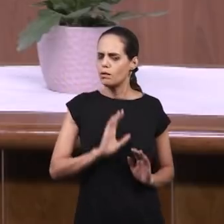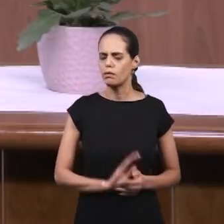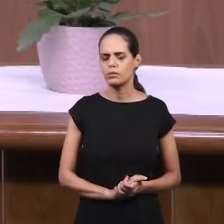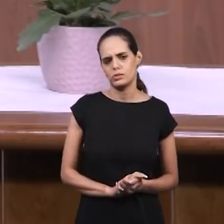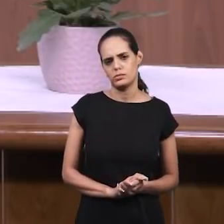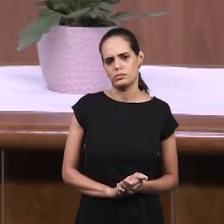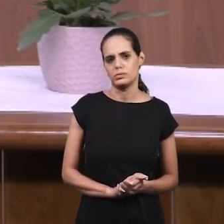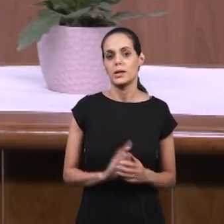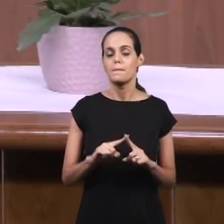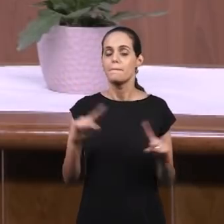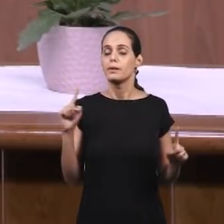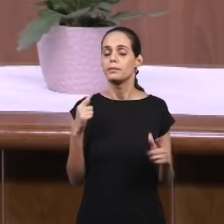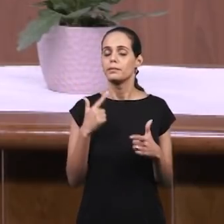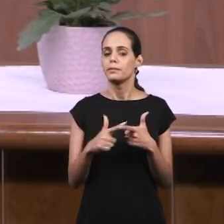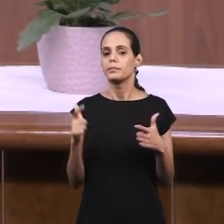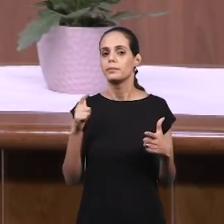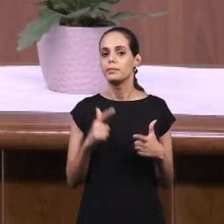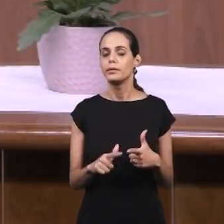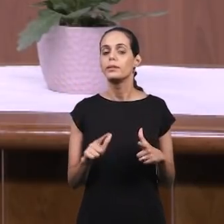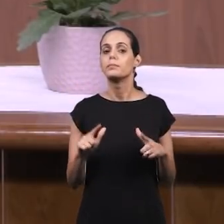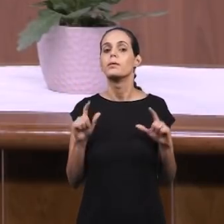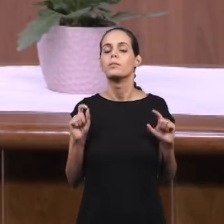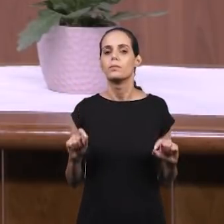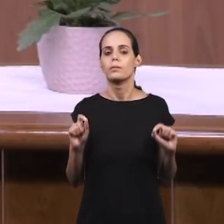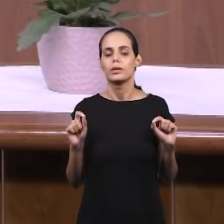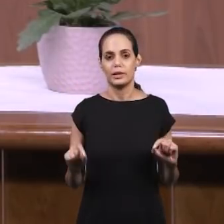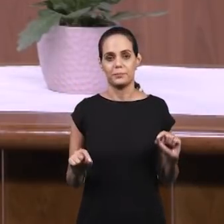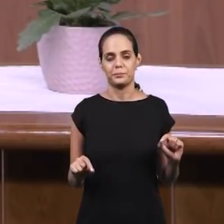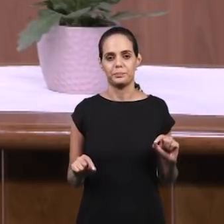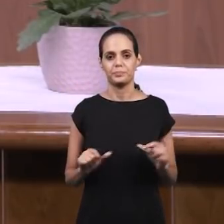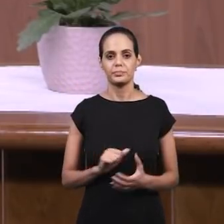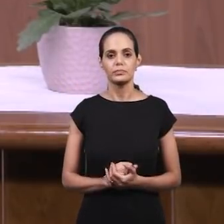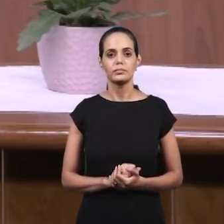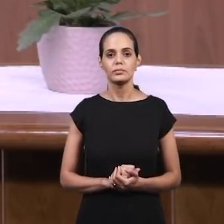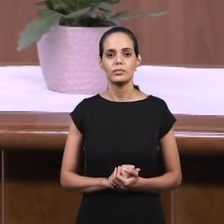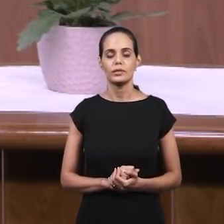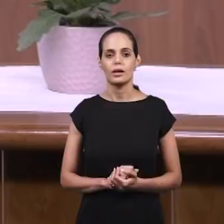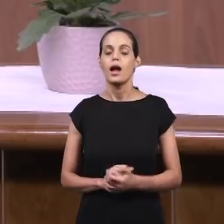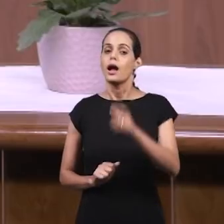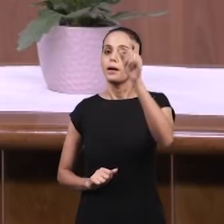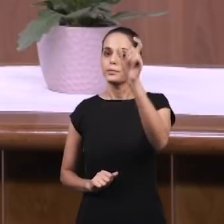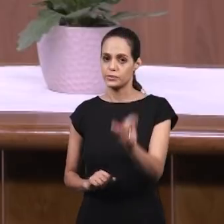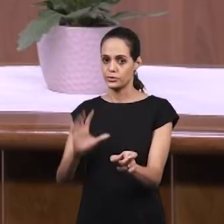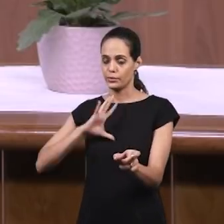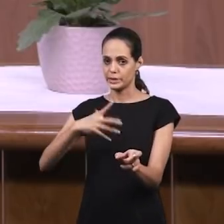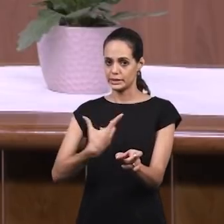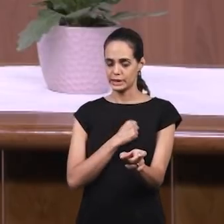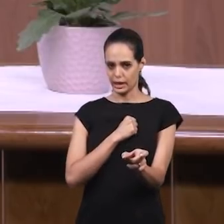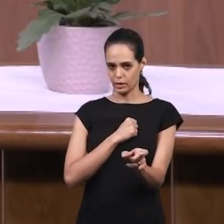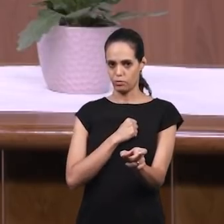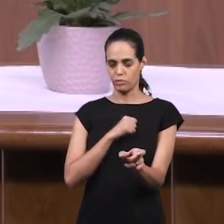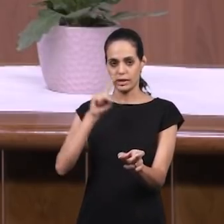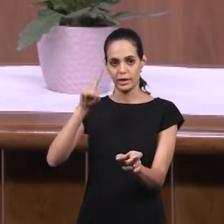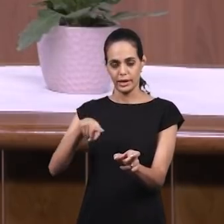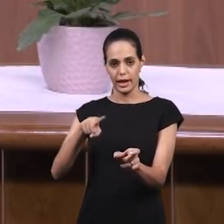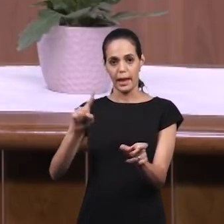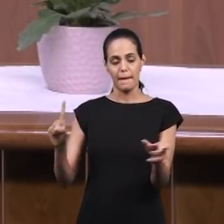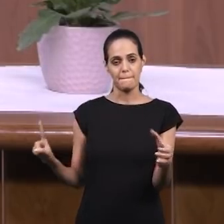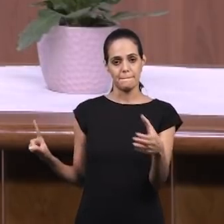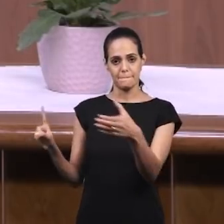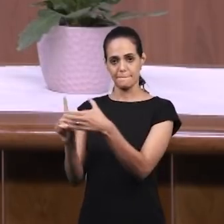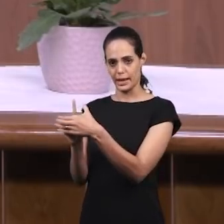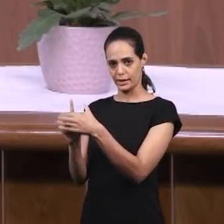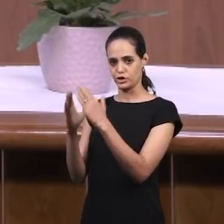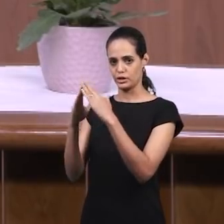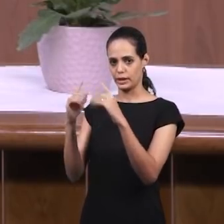mentirosos. Mas o problema é que a igreja, o salvo, aquele que faz parte da igreja que vai ser